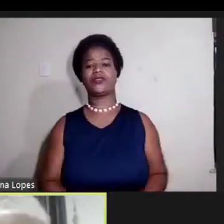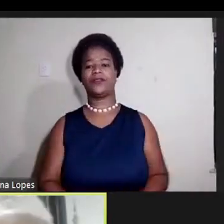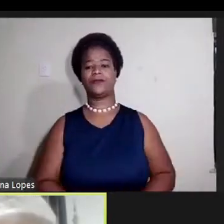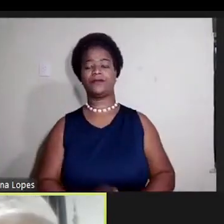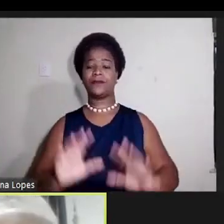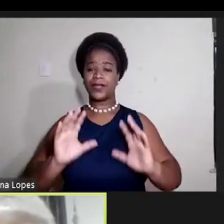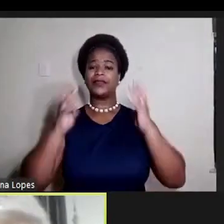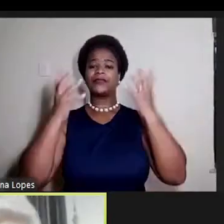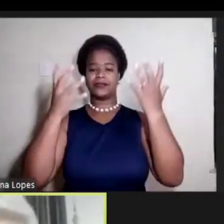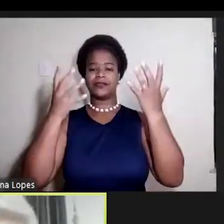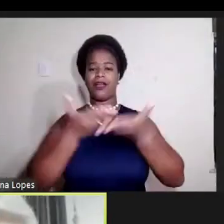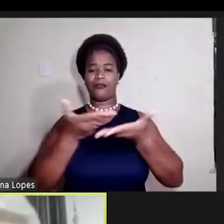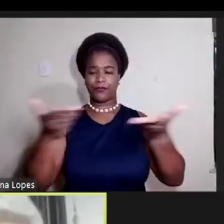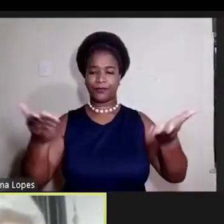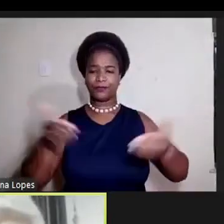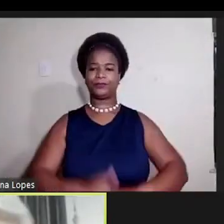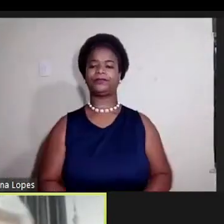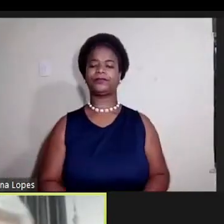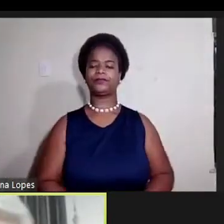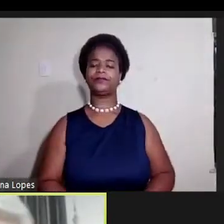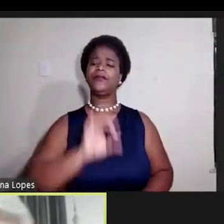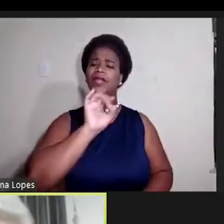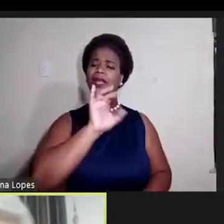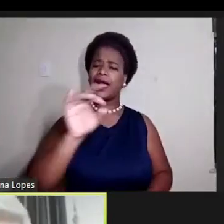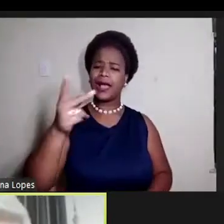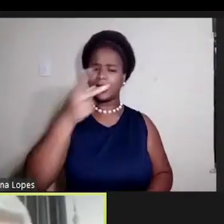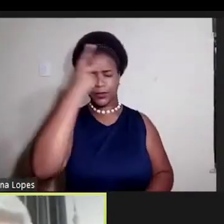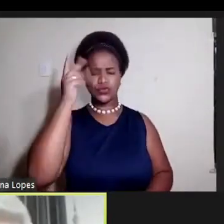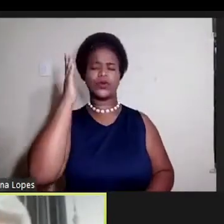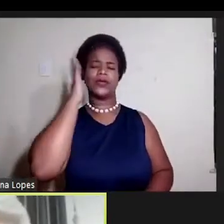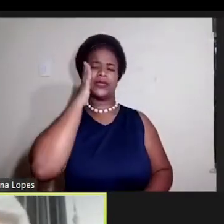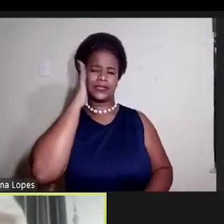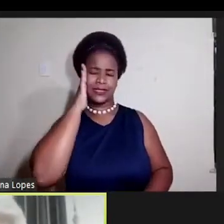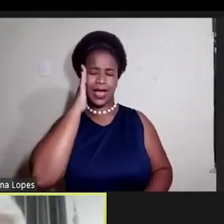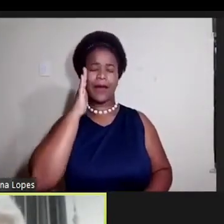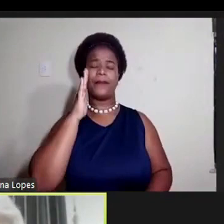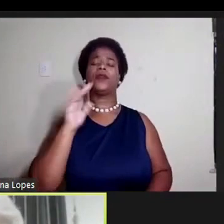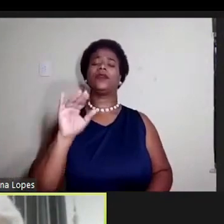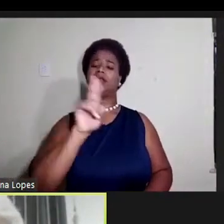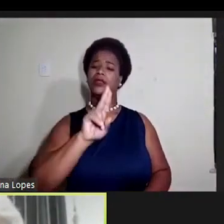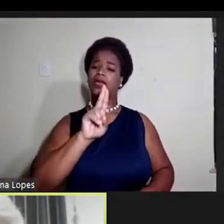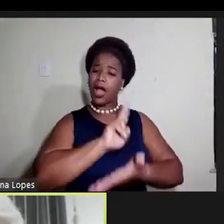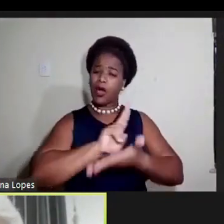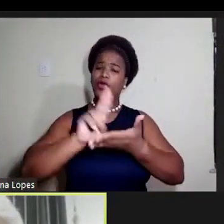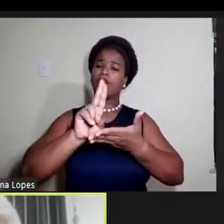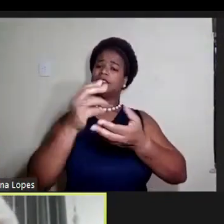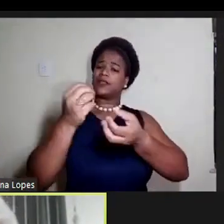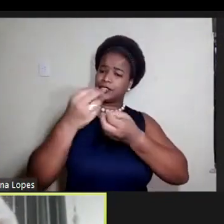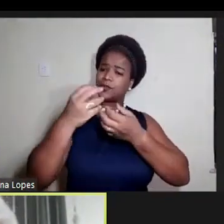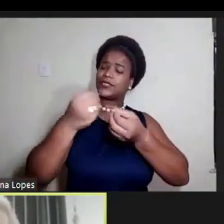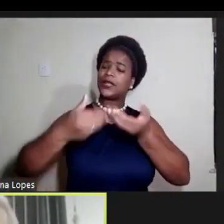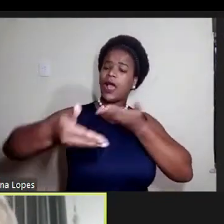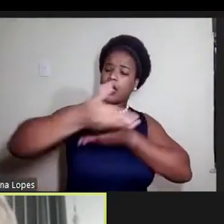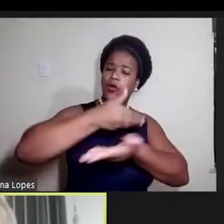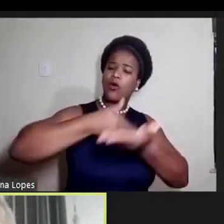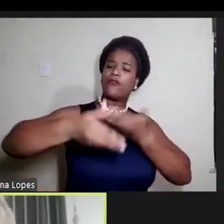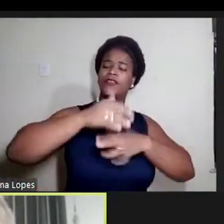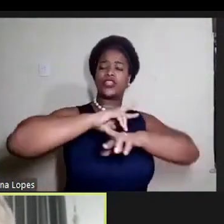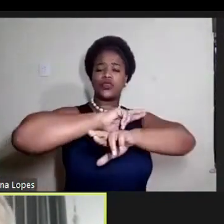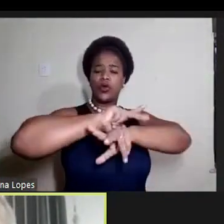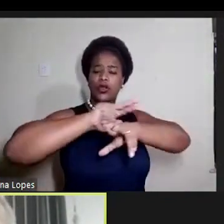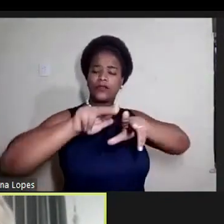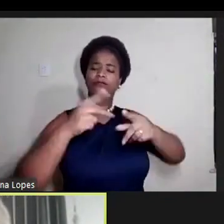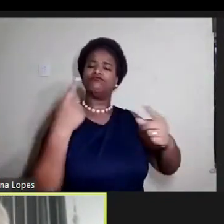viu? Cada um de nós sabe o quanto a universidade nos ensina a conviver com a